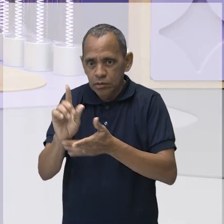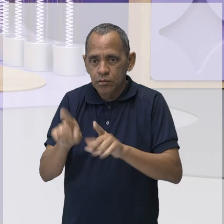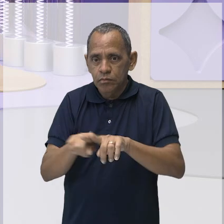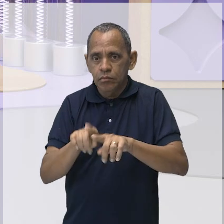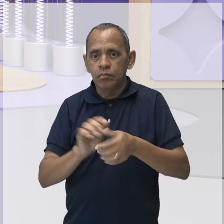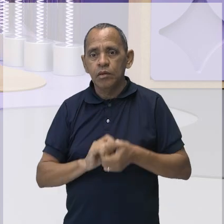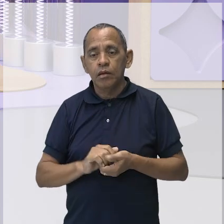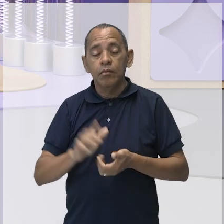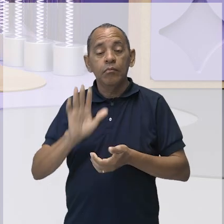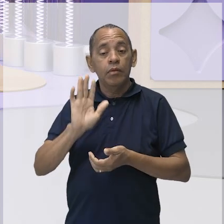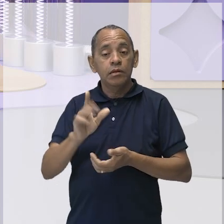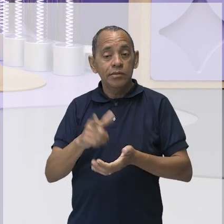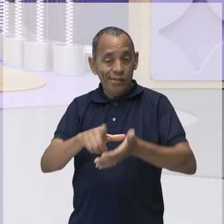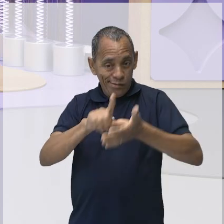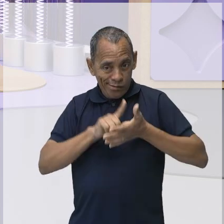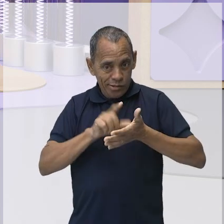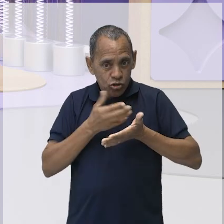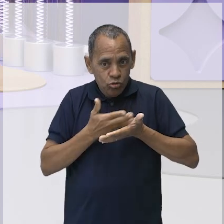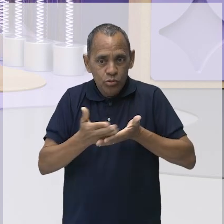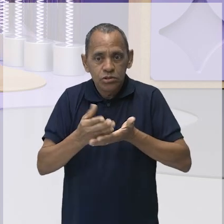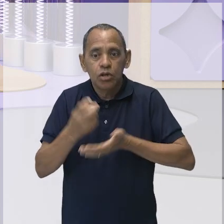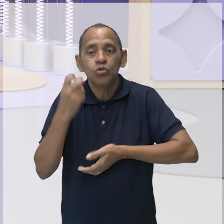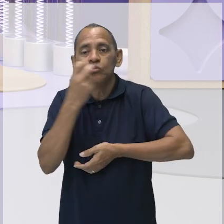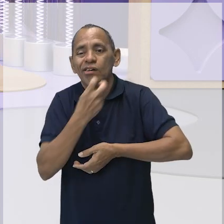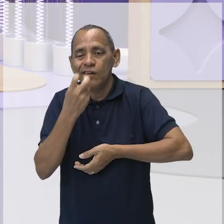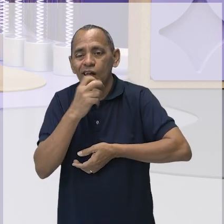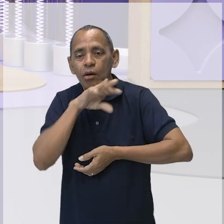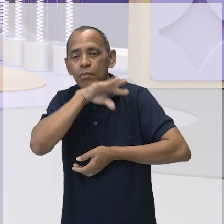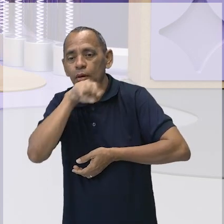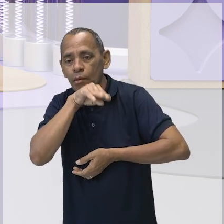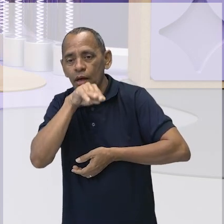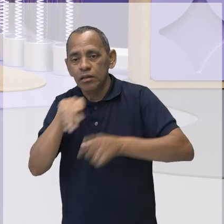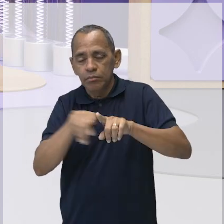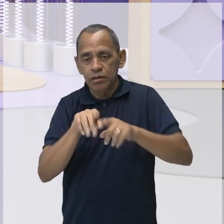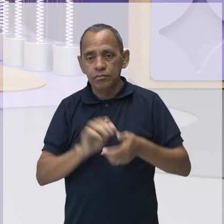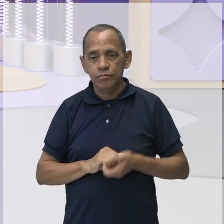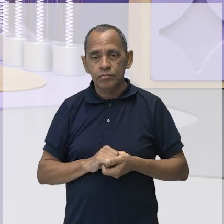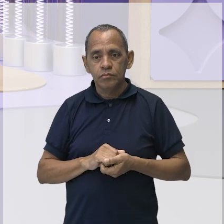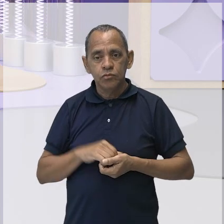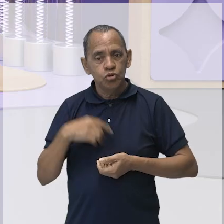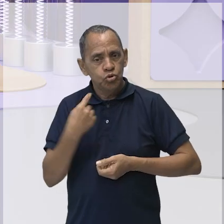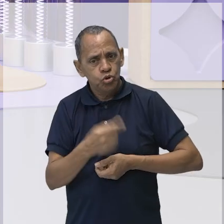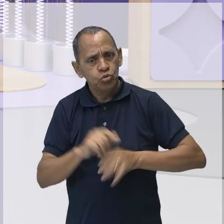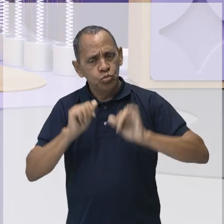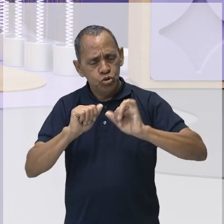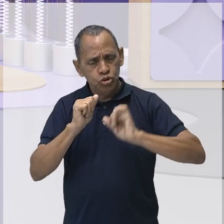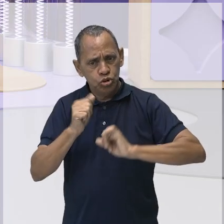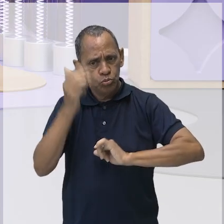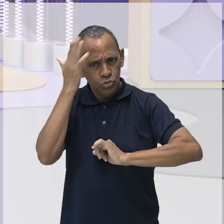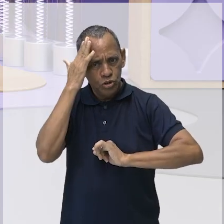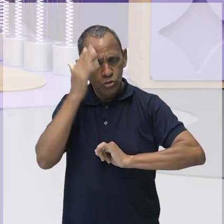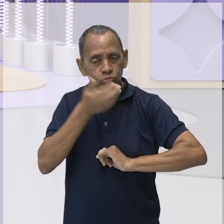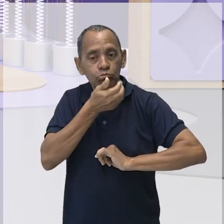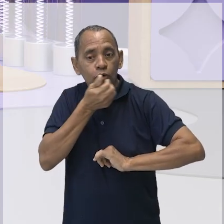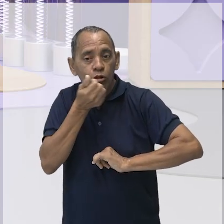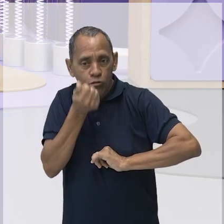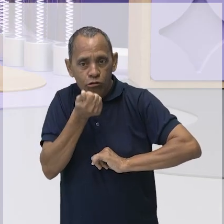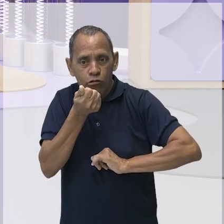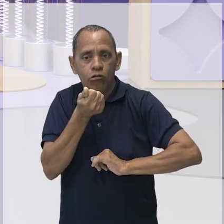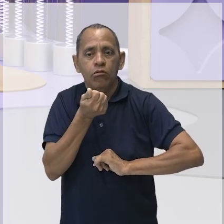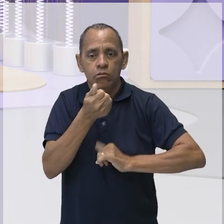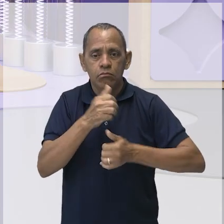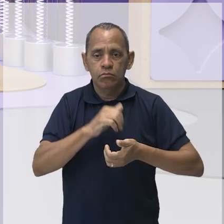começaram como narrativa oral. Para que a gente possa entender melhor essa